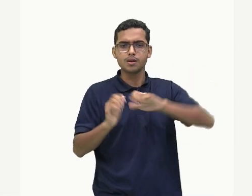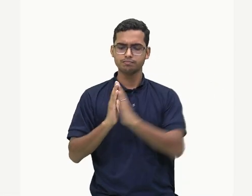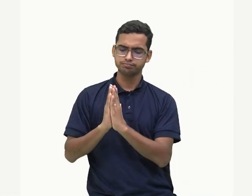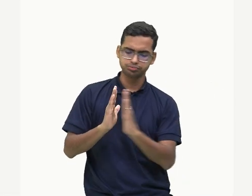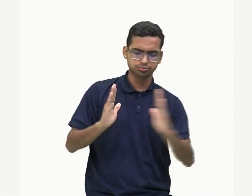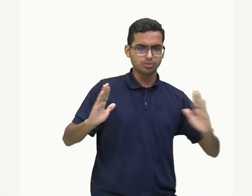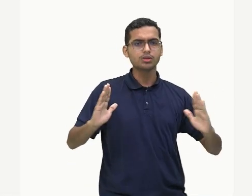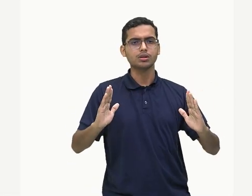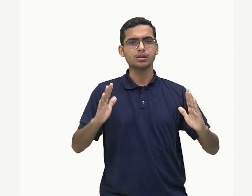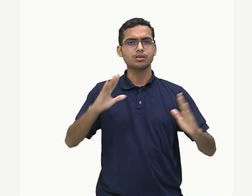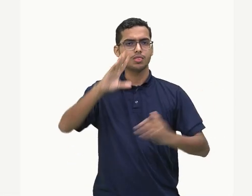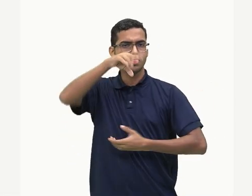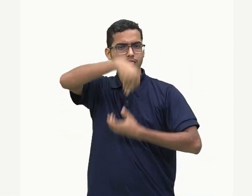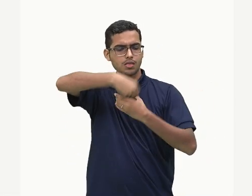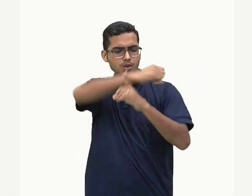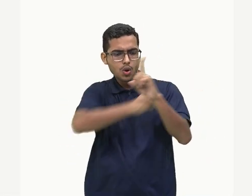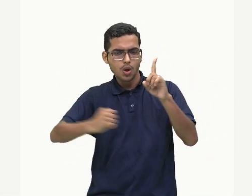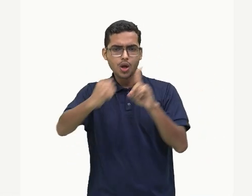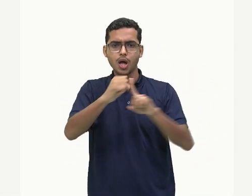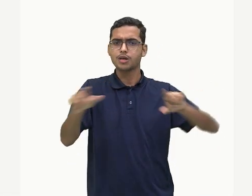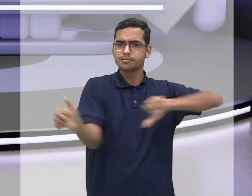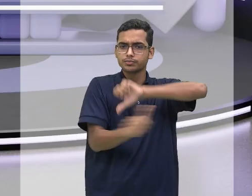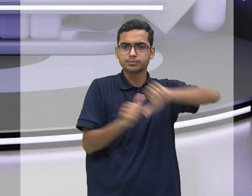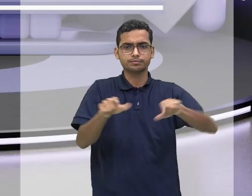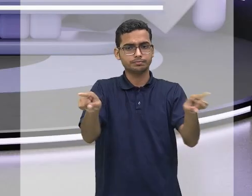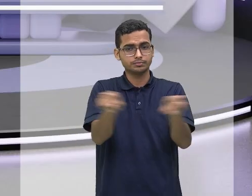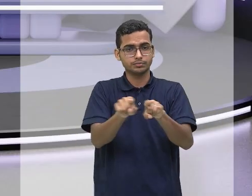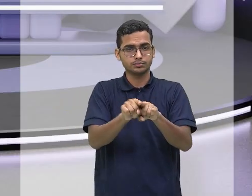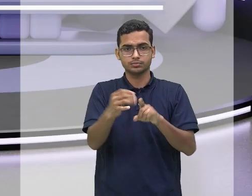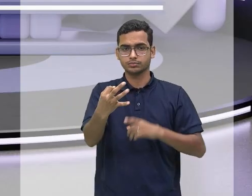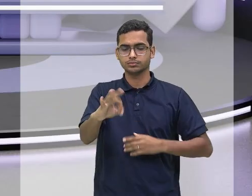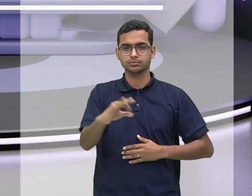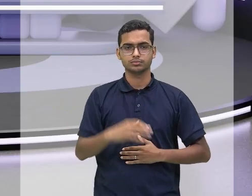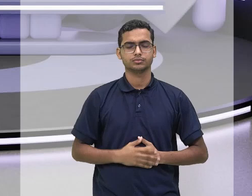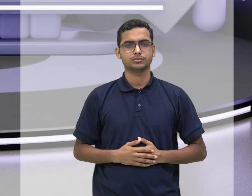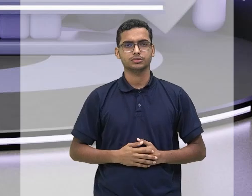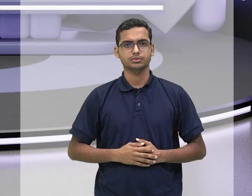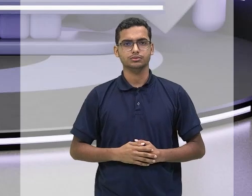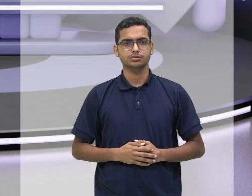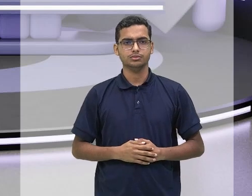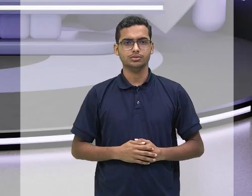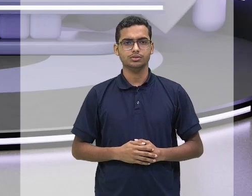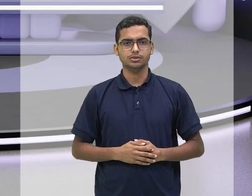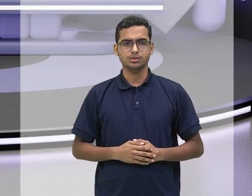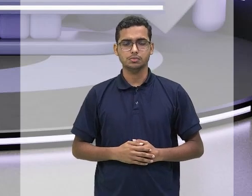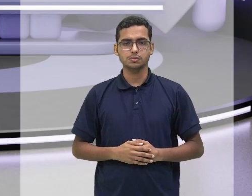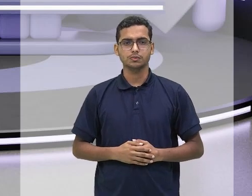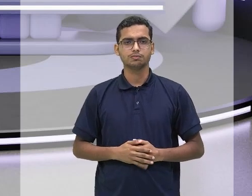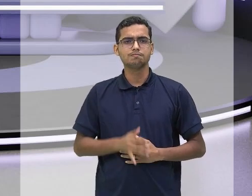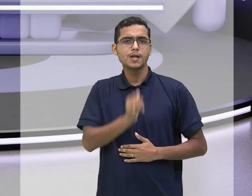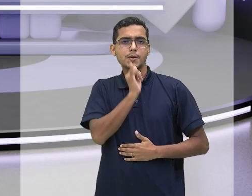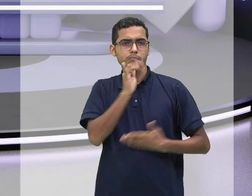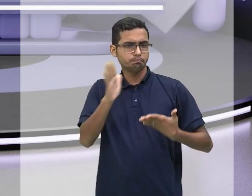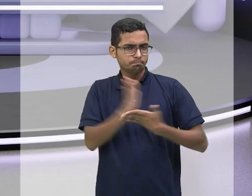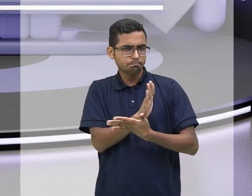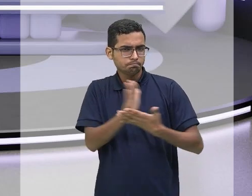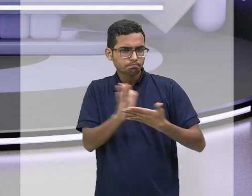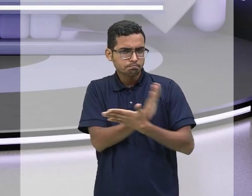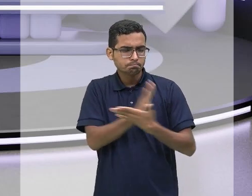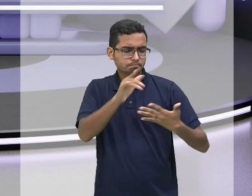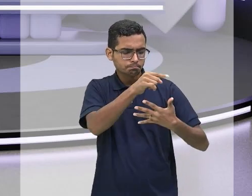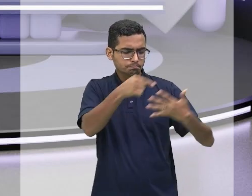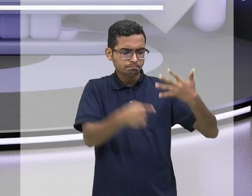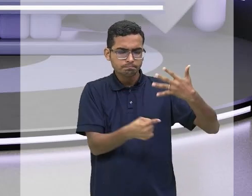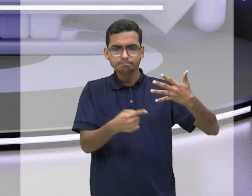as mudanças sociais. Ok? E aqui nós podemos pensar alguns exemplos de princípios.